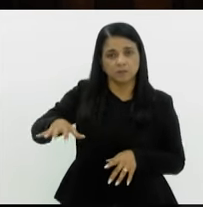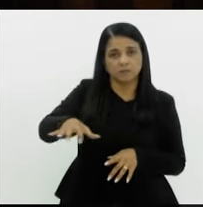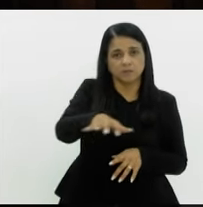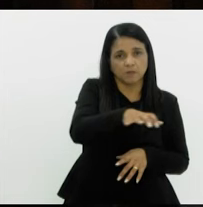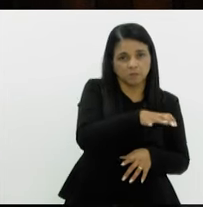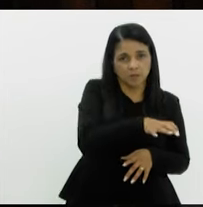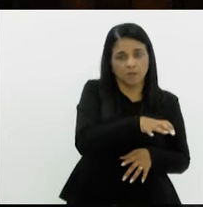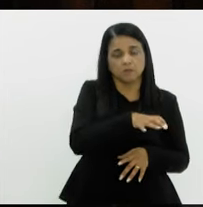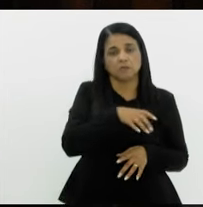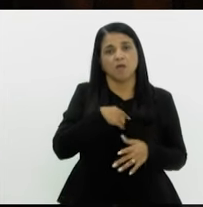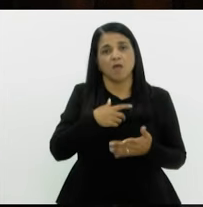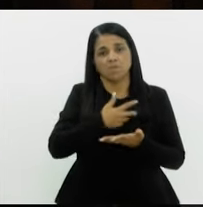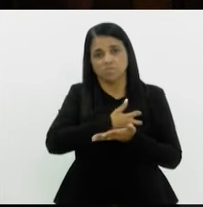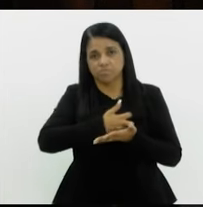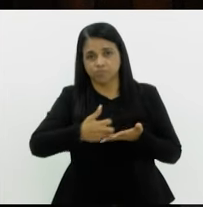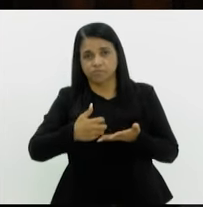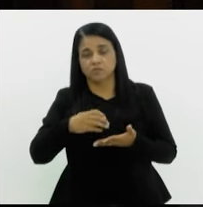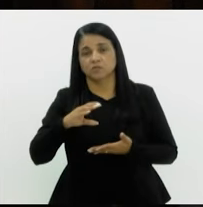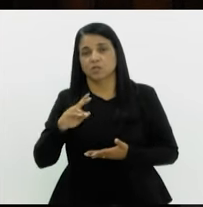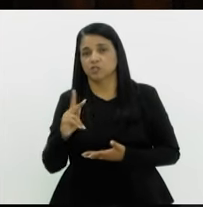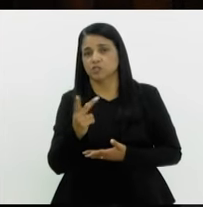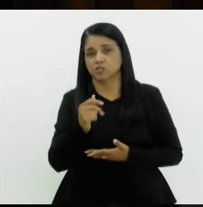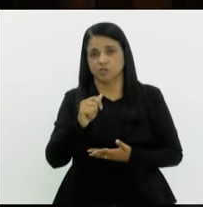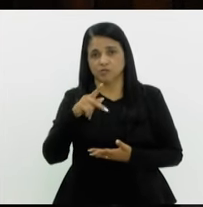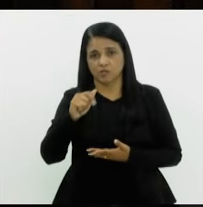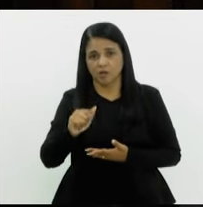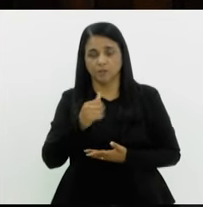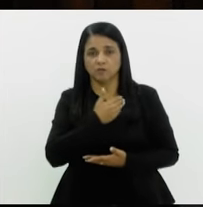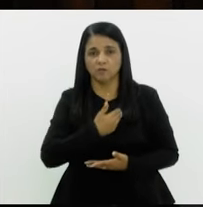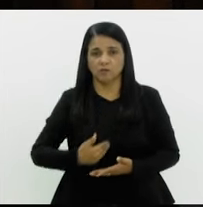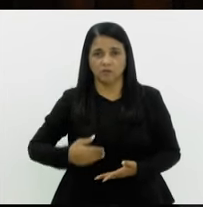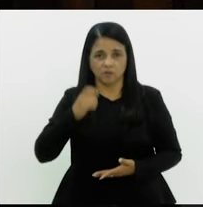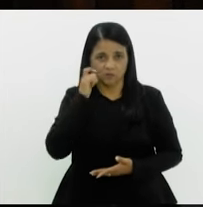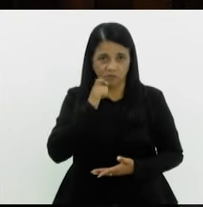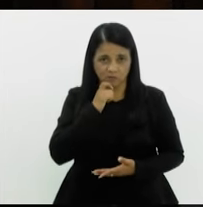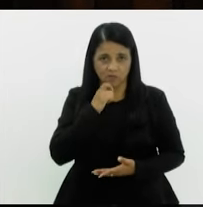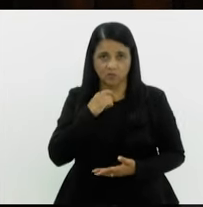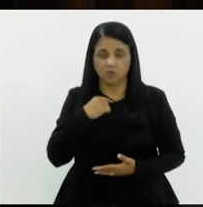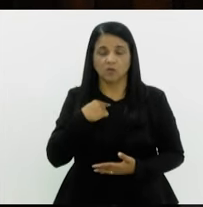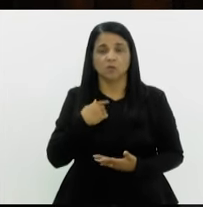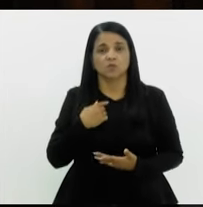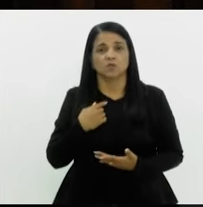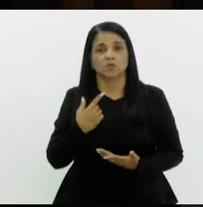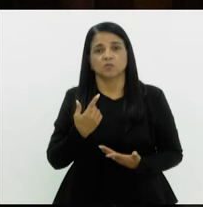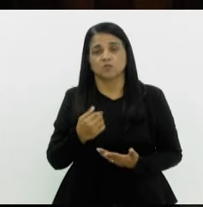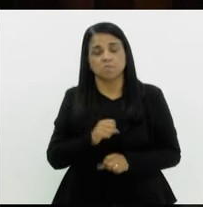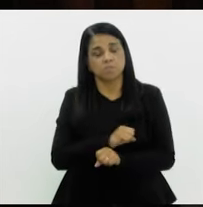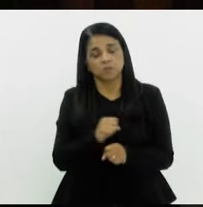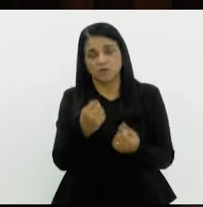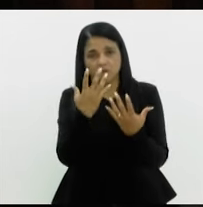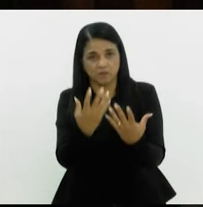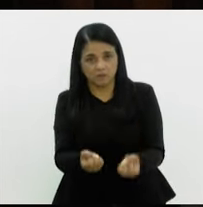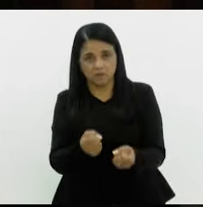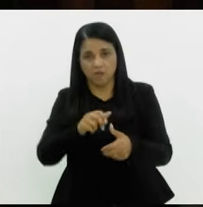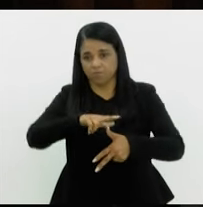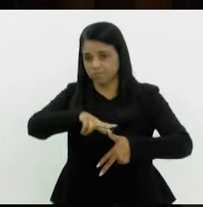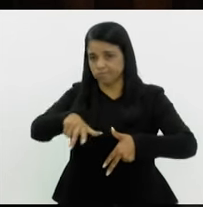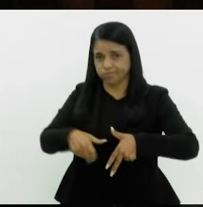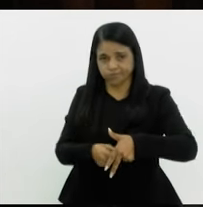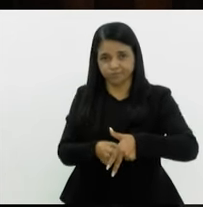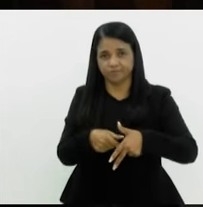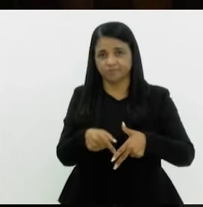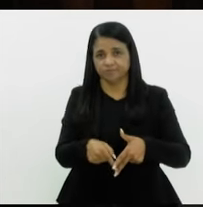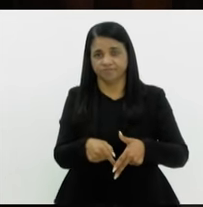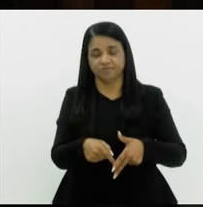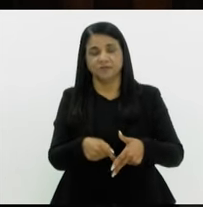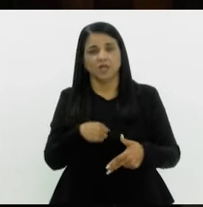Janeiro, a cassação da chapa do governador Cláudio Castro. Não dá para ficar impune um esquema como esse. Não dá